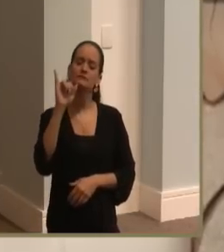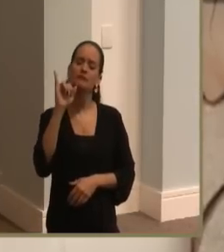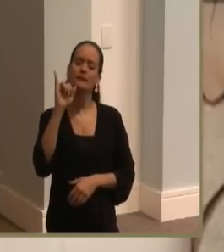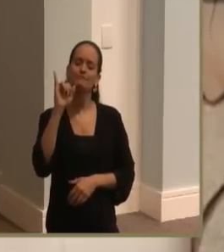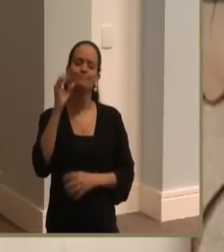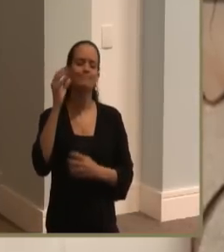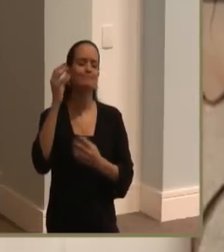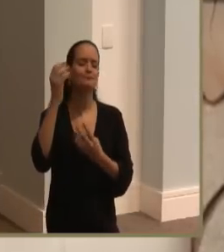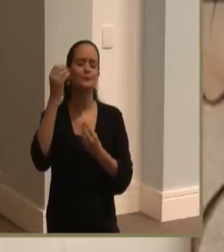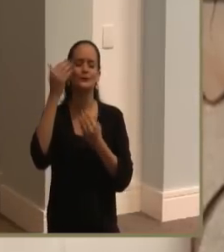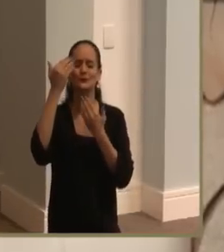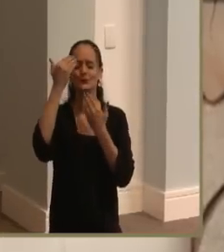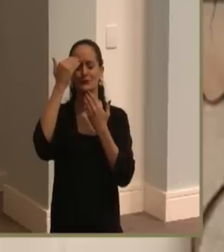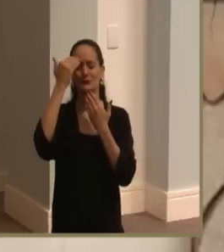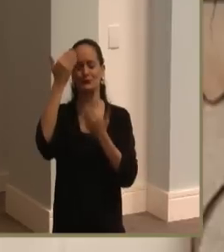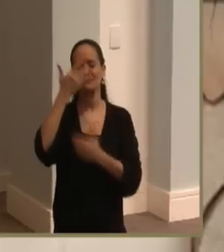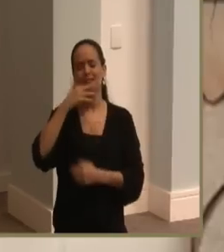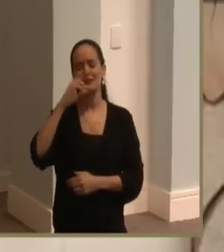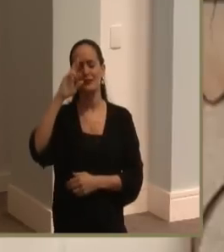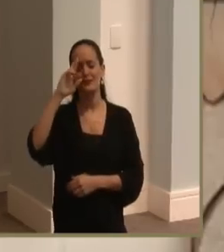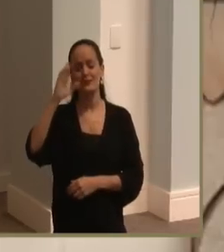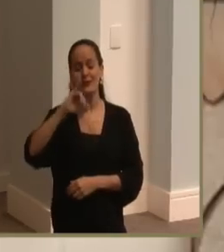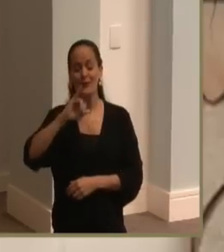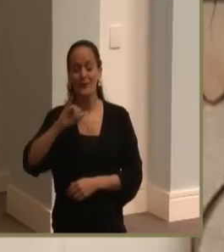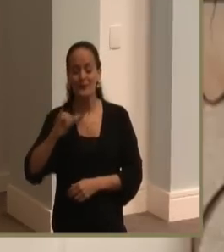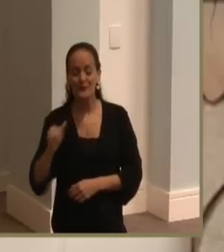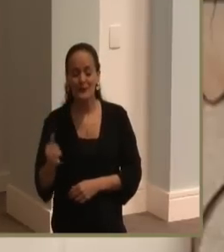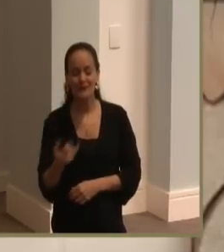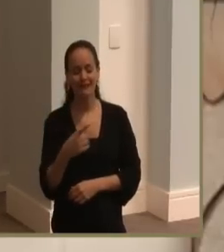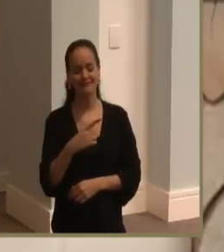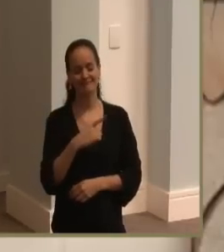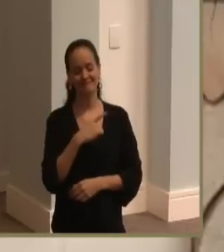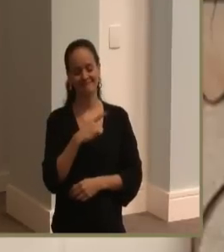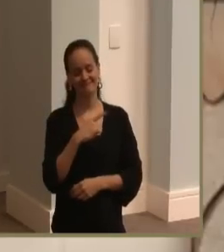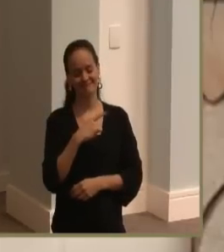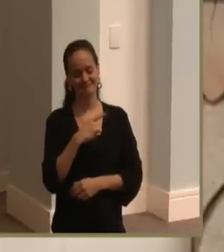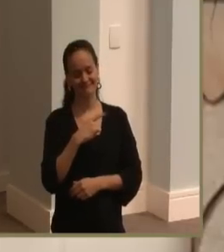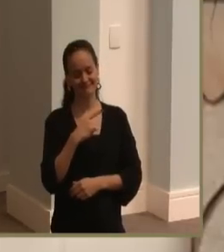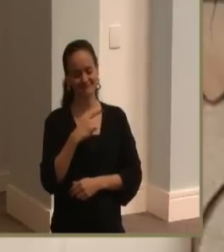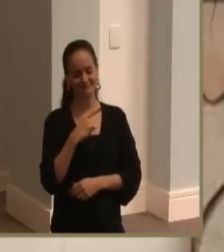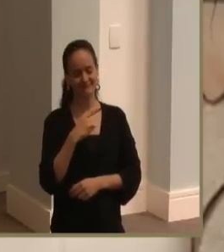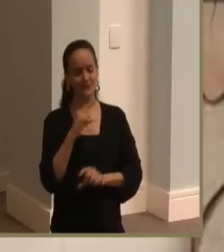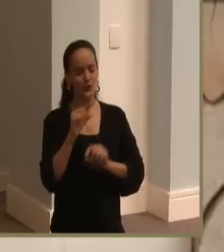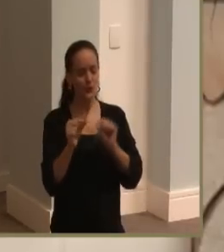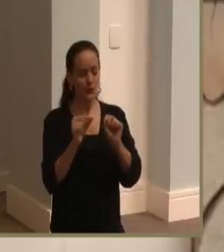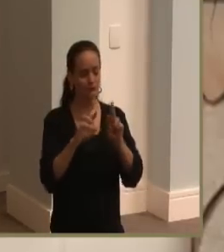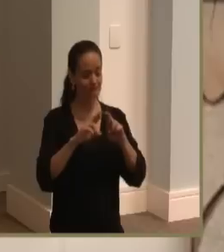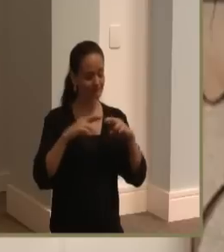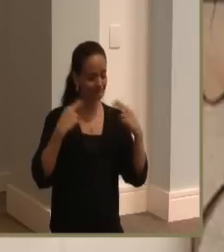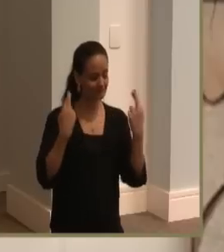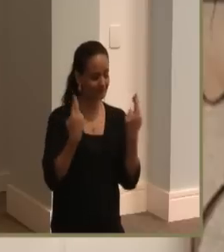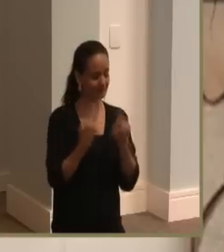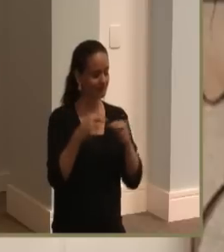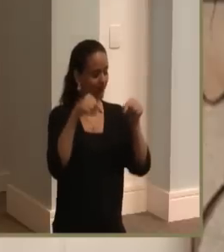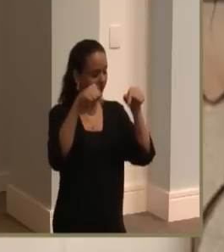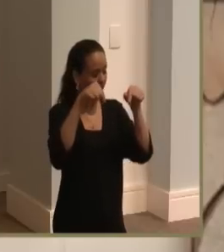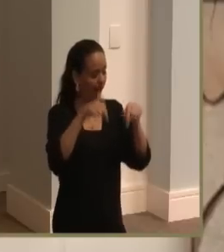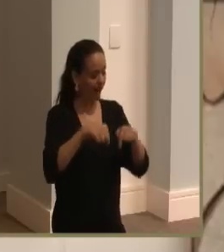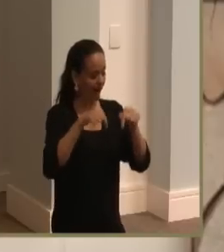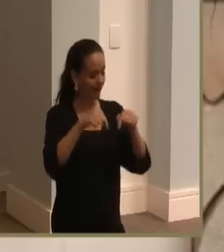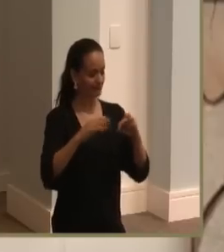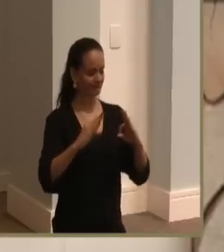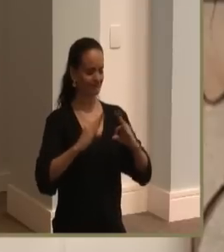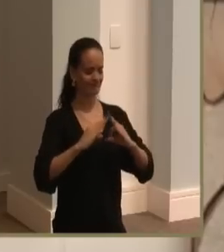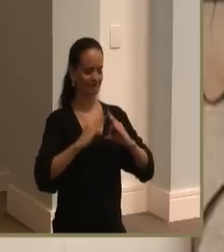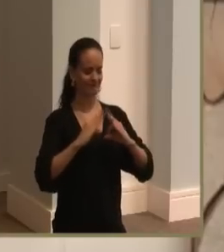muito obrigado, Senhor, por este privilégio que nós temos de nos reunirmos aqui neste santo